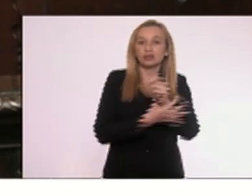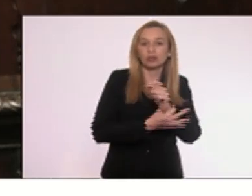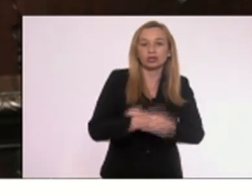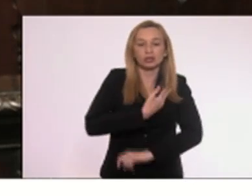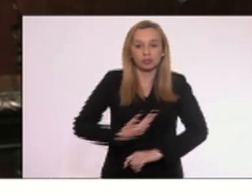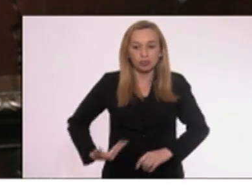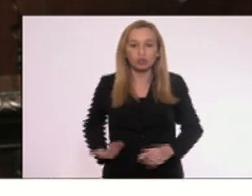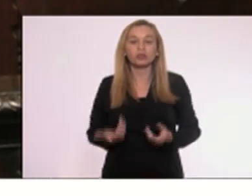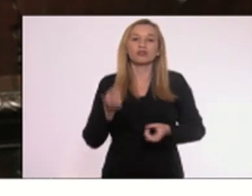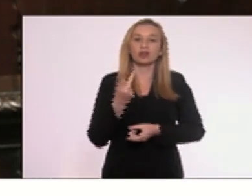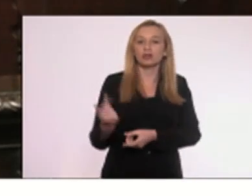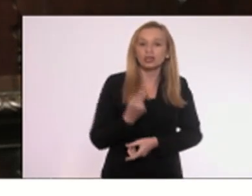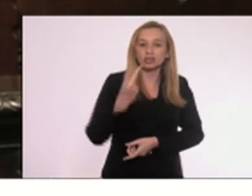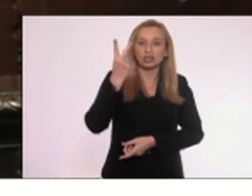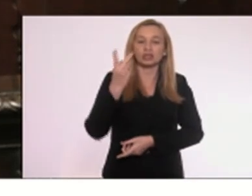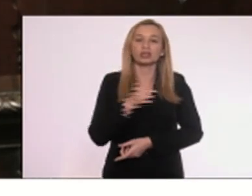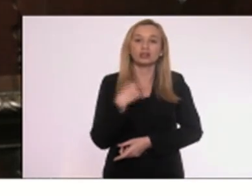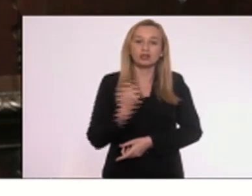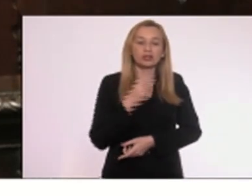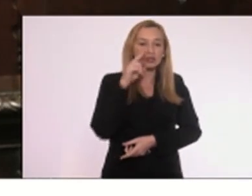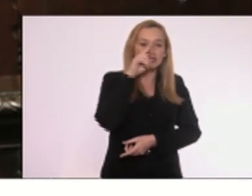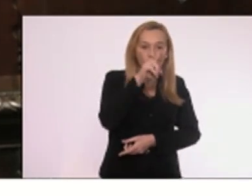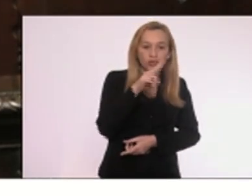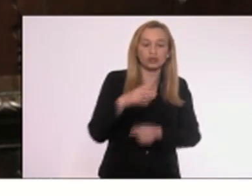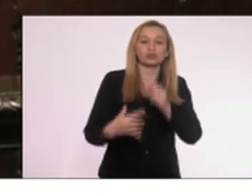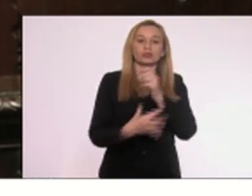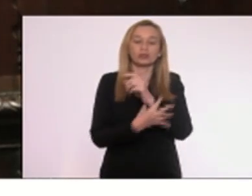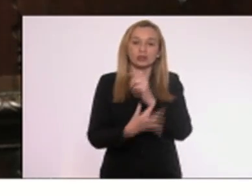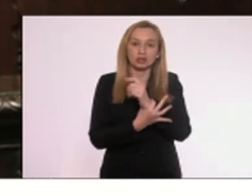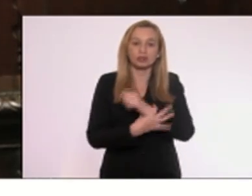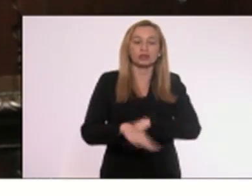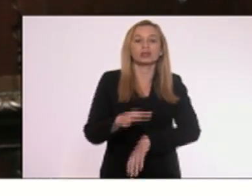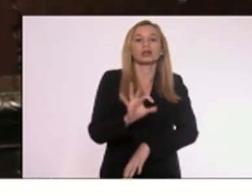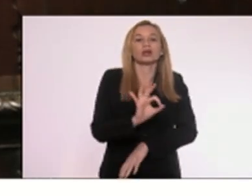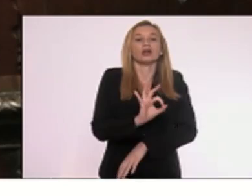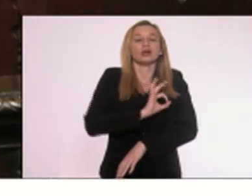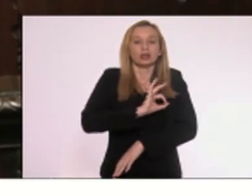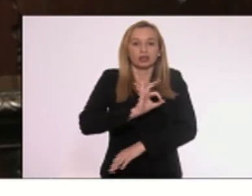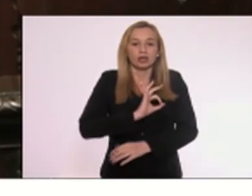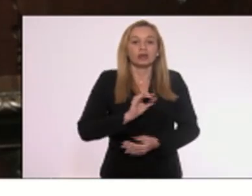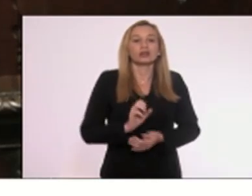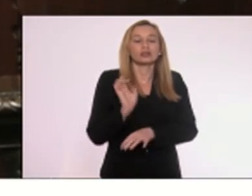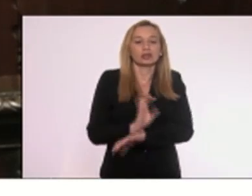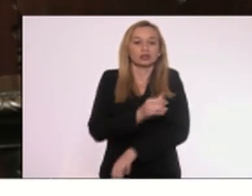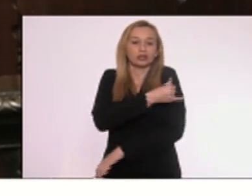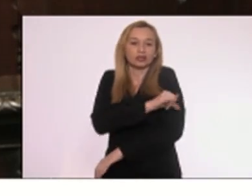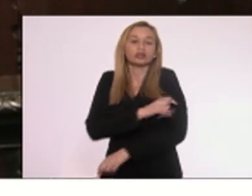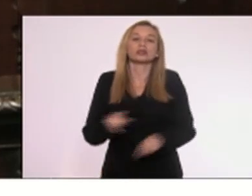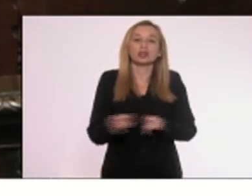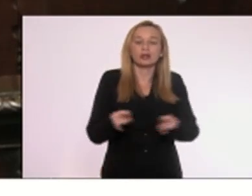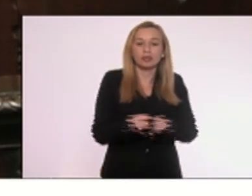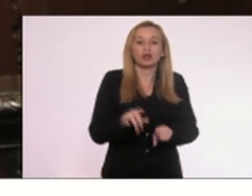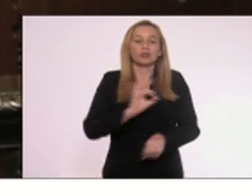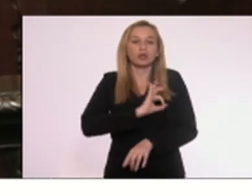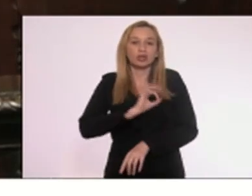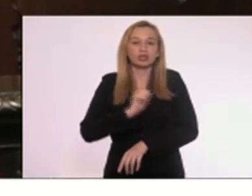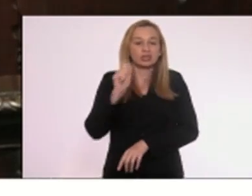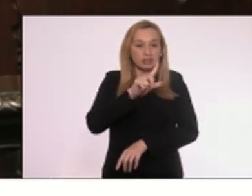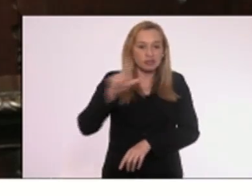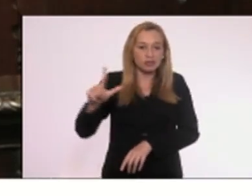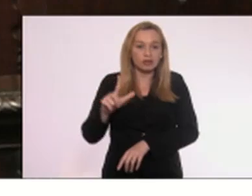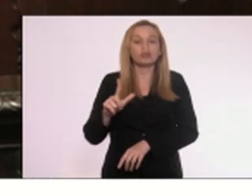pública, valorizando as nossas forças policiais, a nossa brava Polícia Militar do Estado do Rio de Janeiro, a Polícia Civil, aos agentes